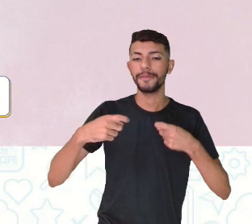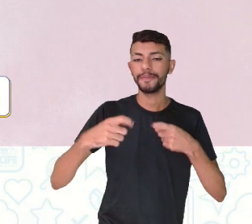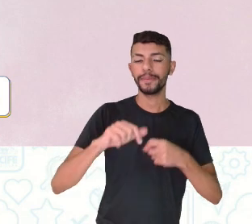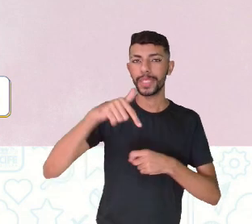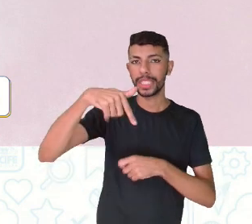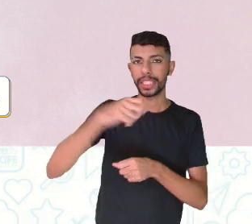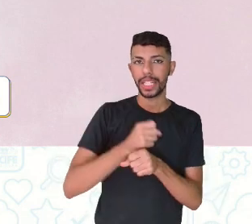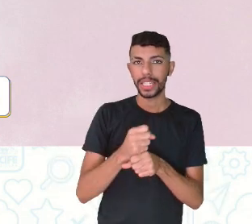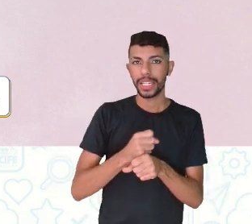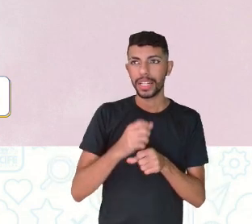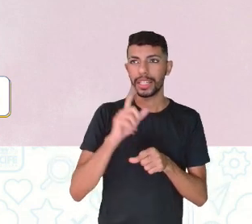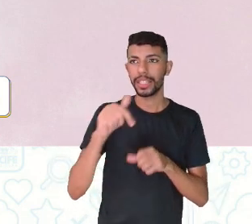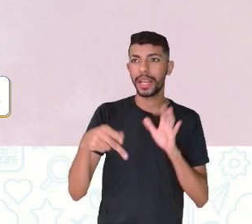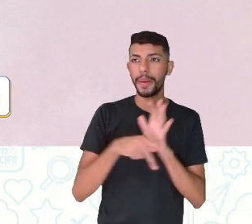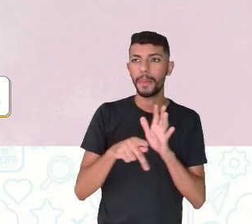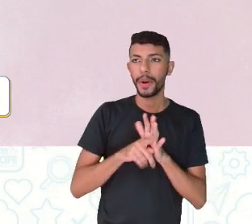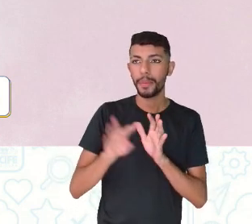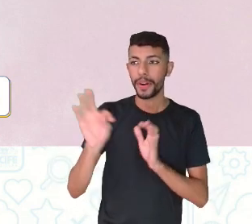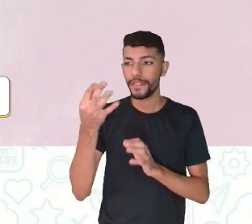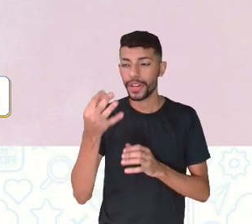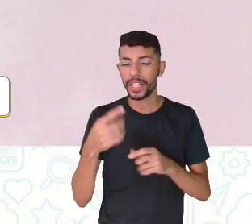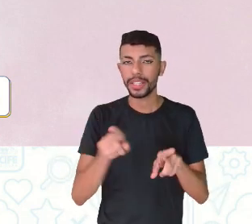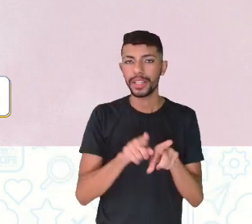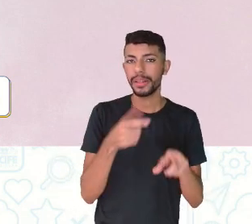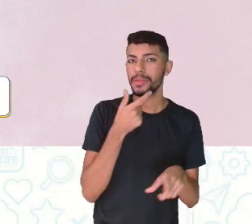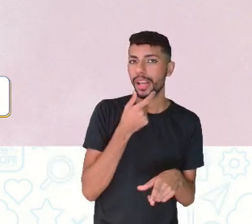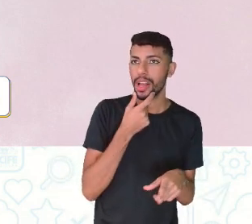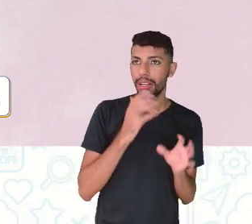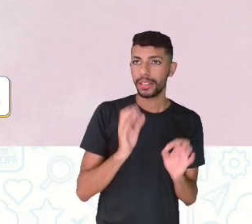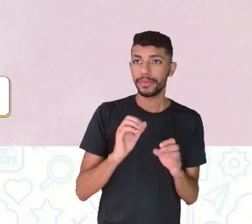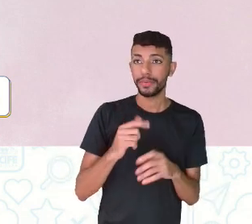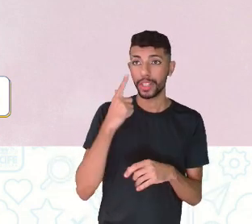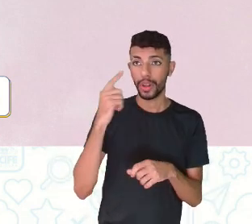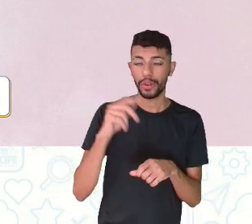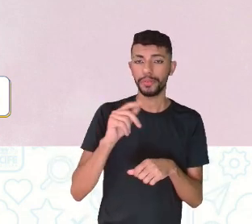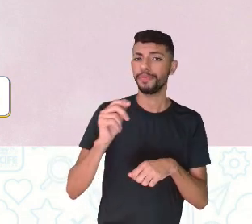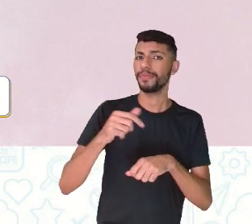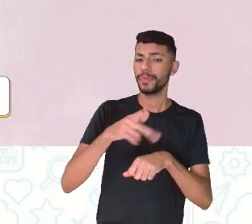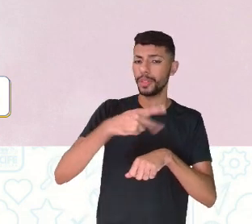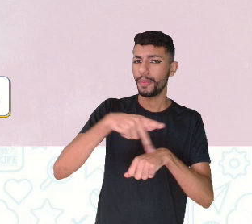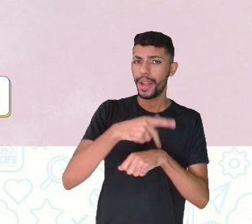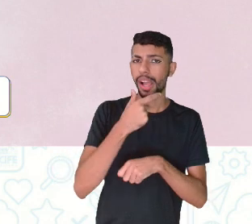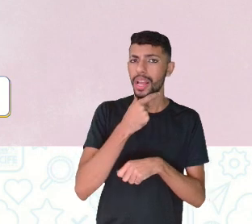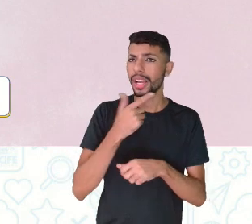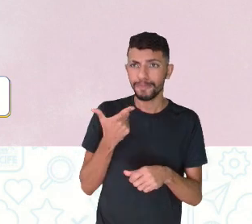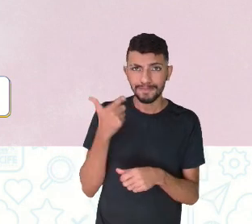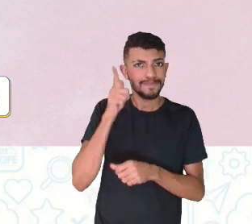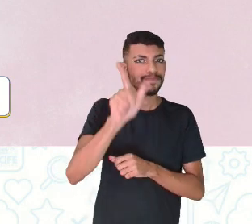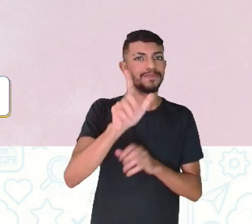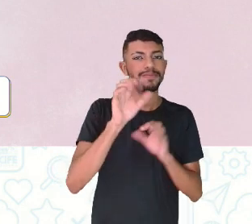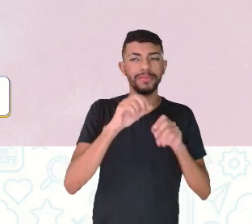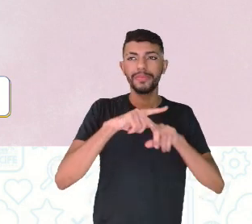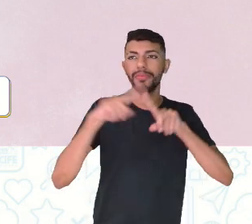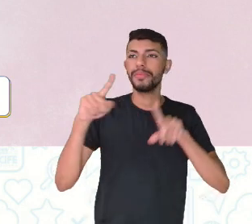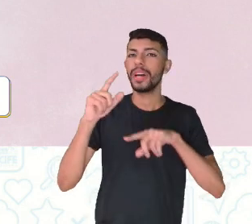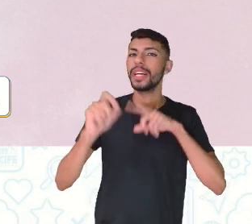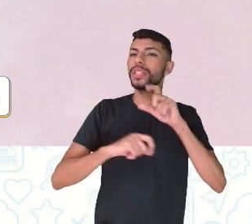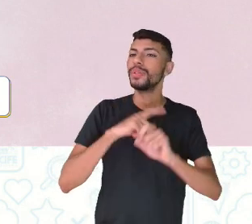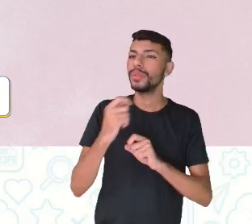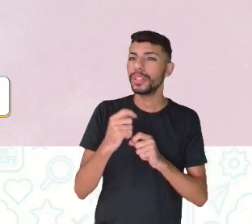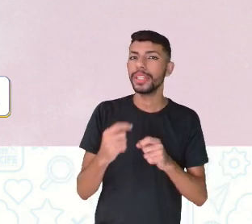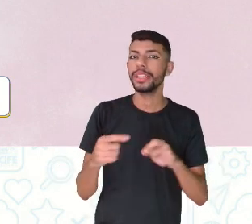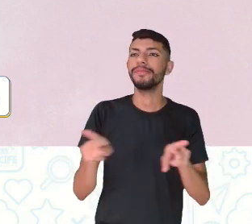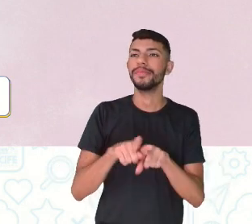guerra entre França e a Inglaterra sai vencedora, mas sai